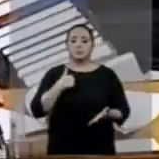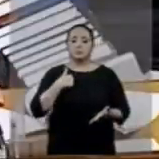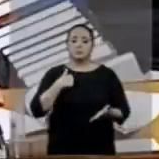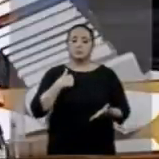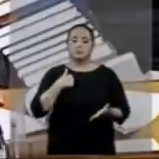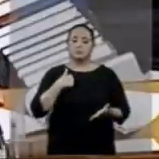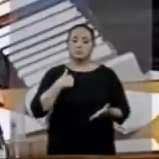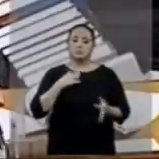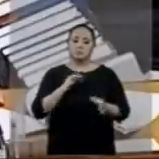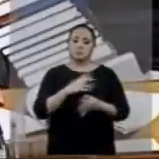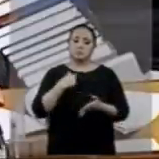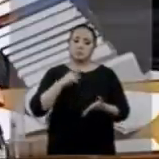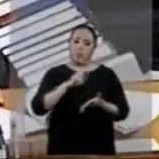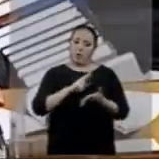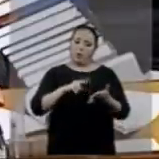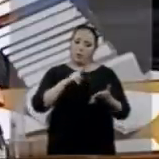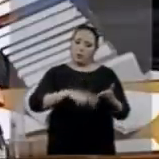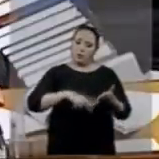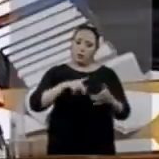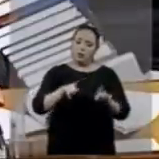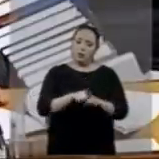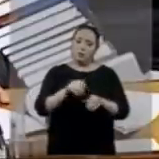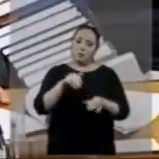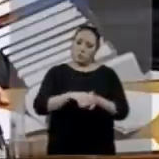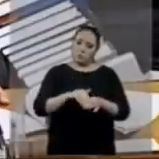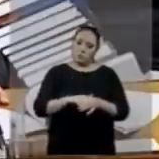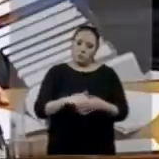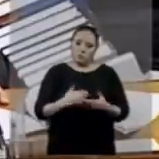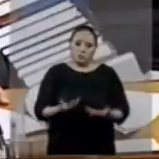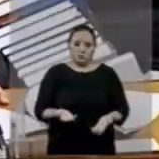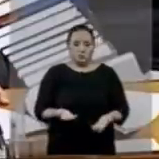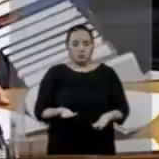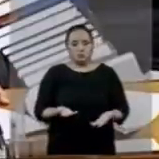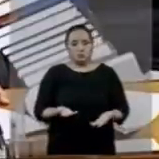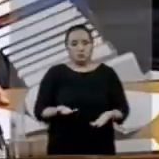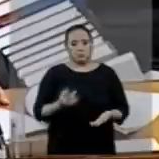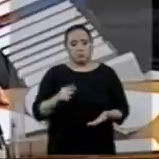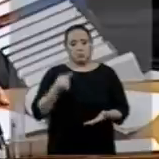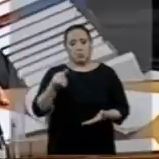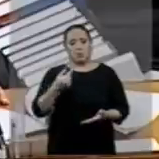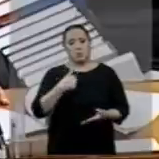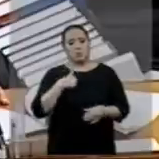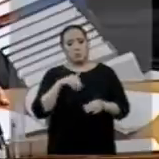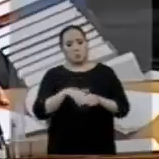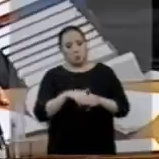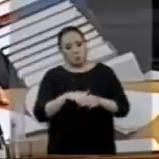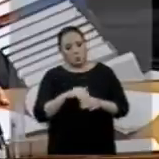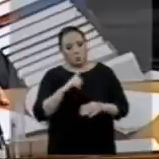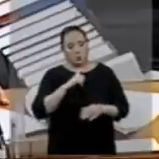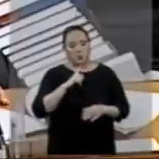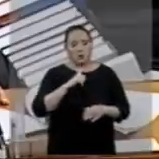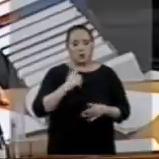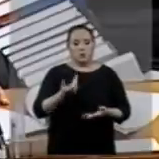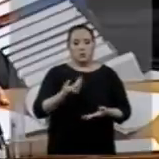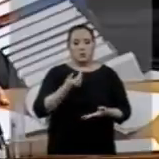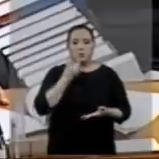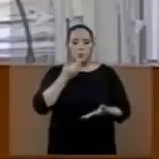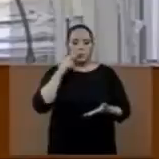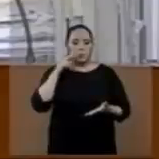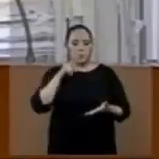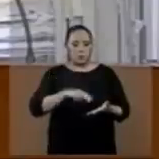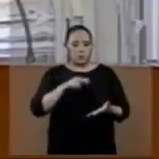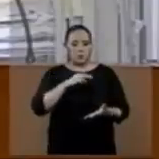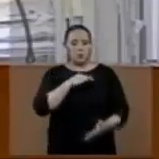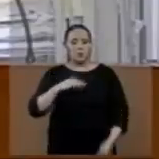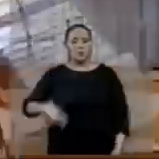nos embargos declaratórios. Quem sabe, após o meu voto, haja um pedido de vista